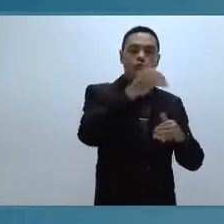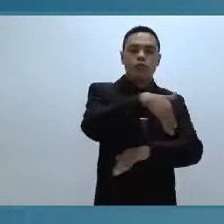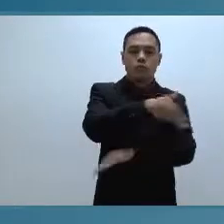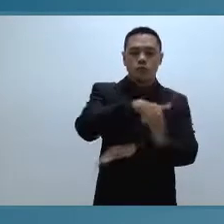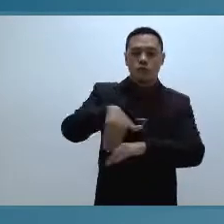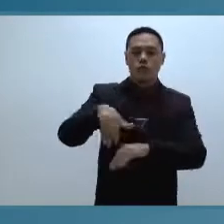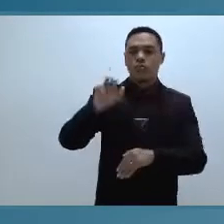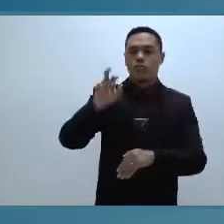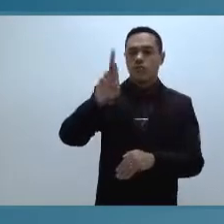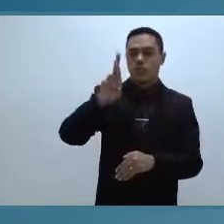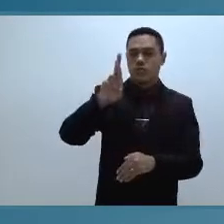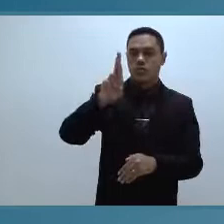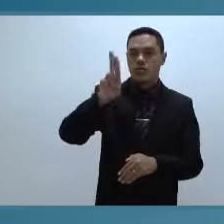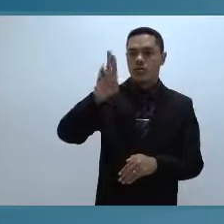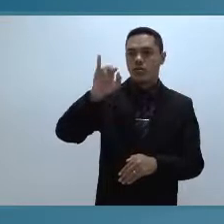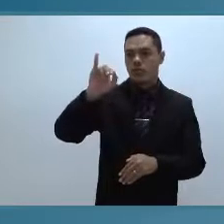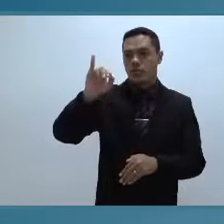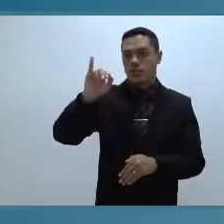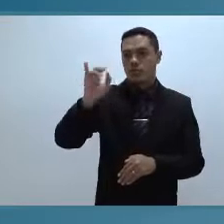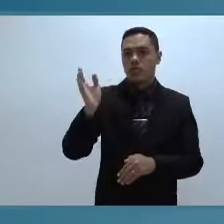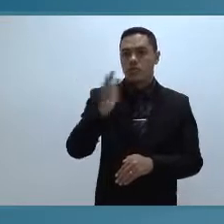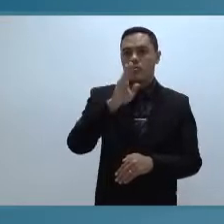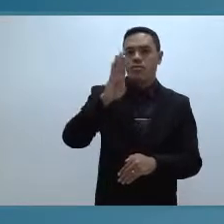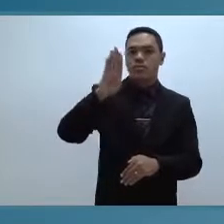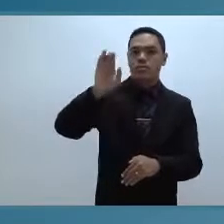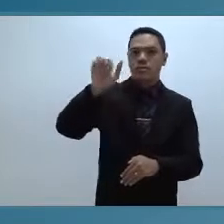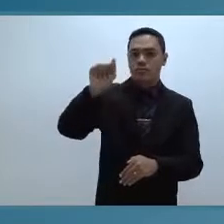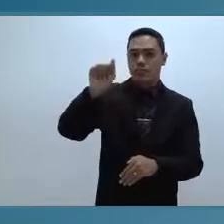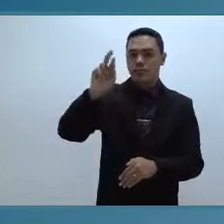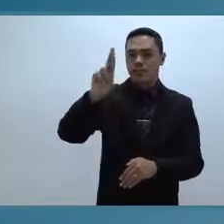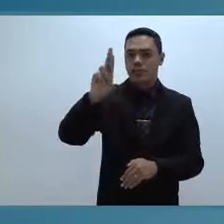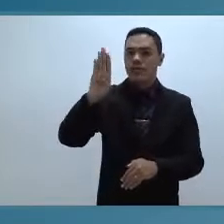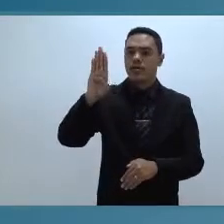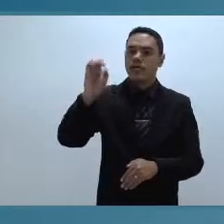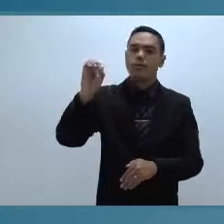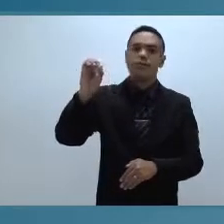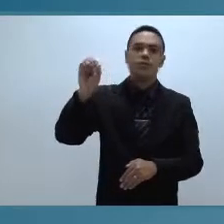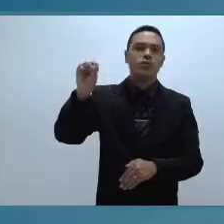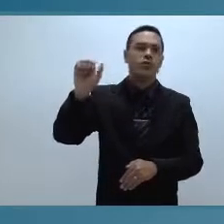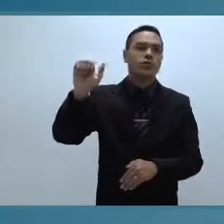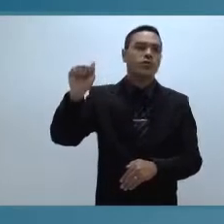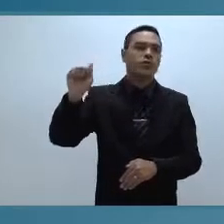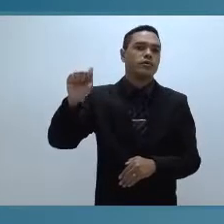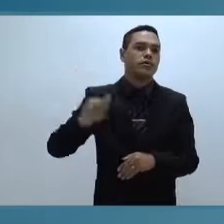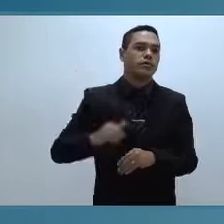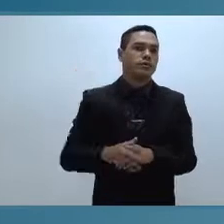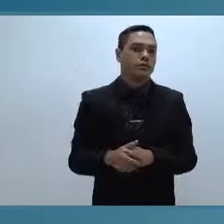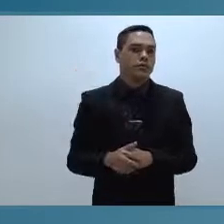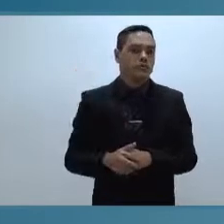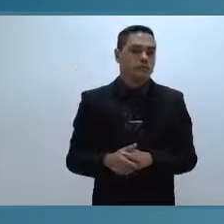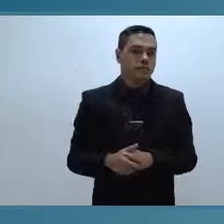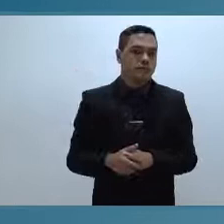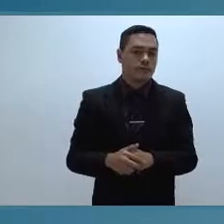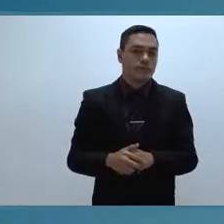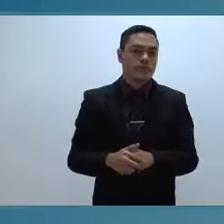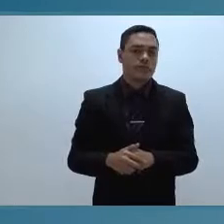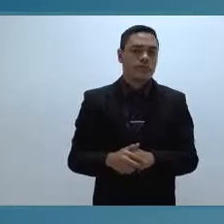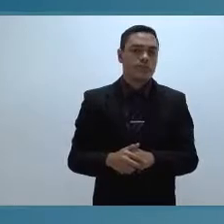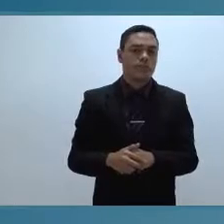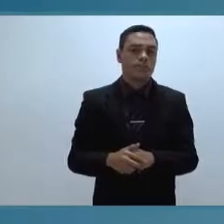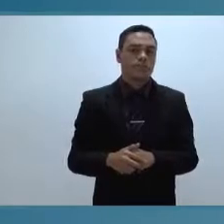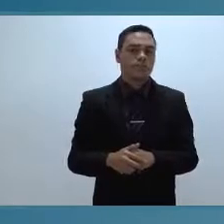Facilitador Walter Rezende, professor de Educação Física e membro do Grupo de